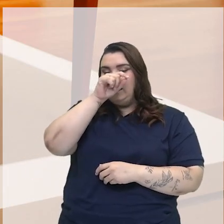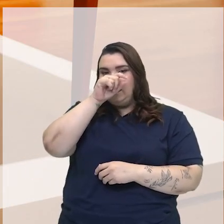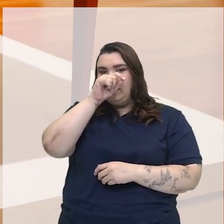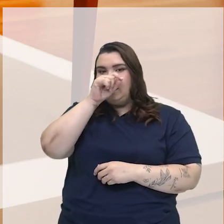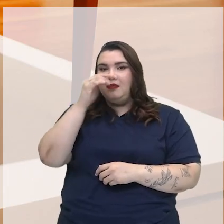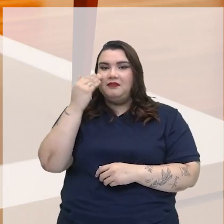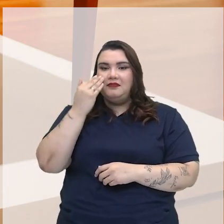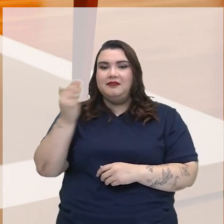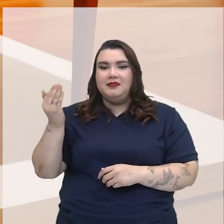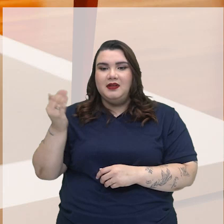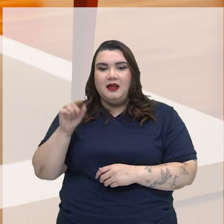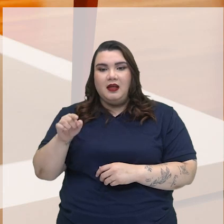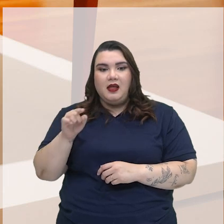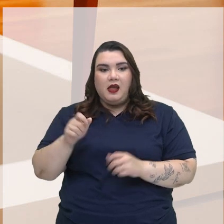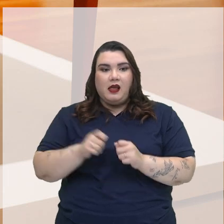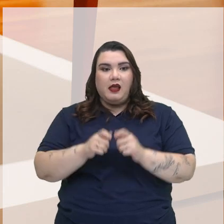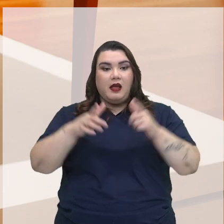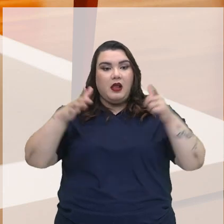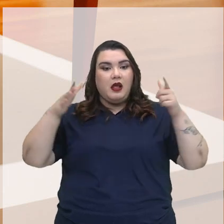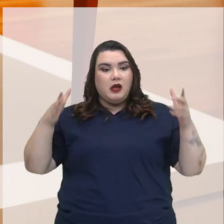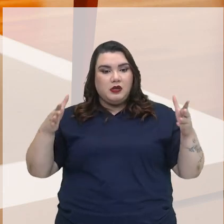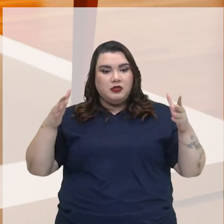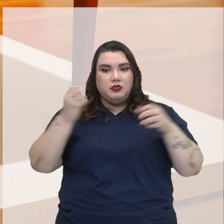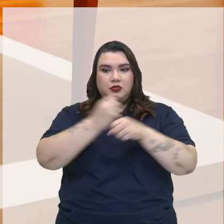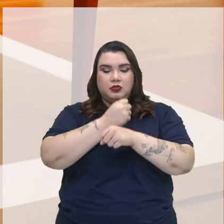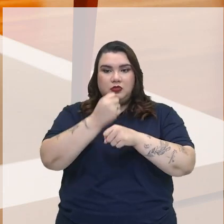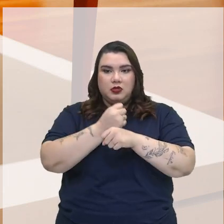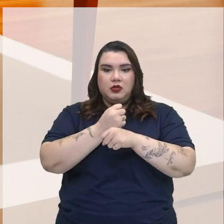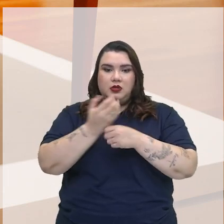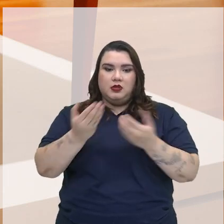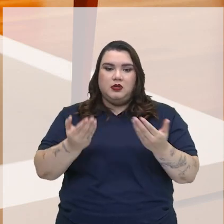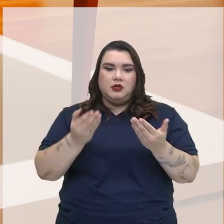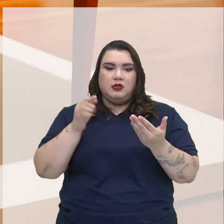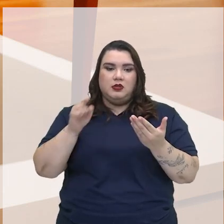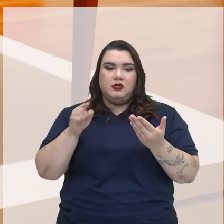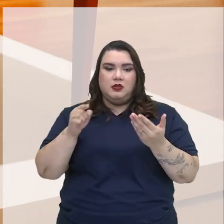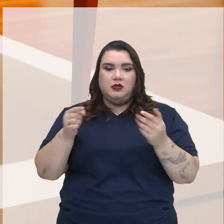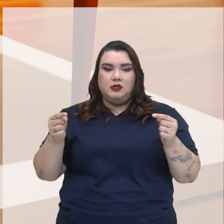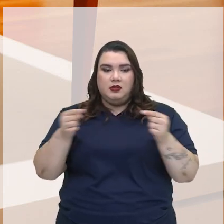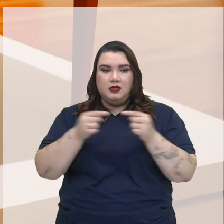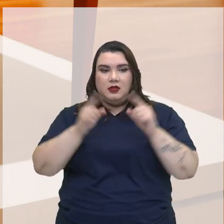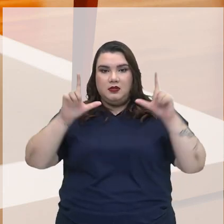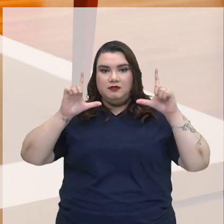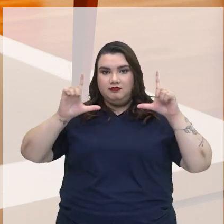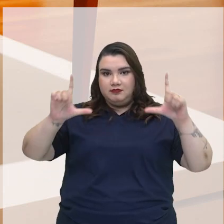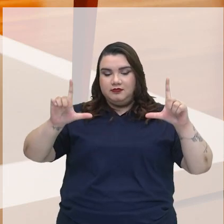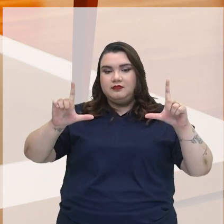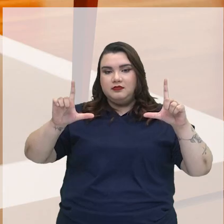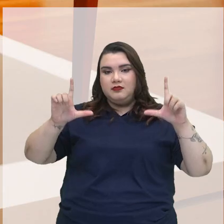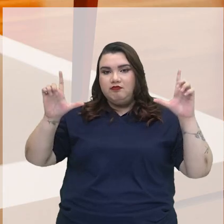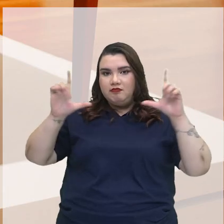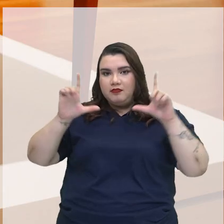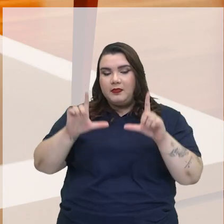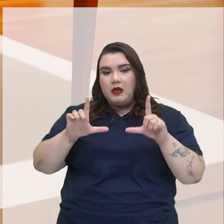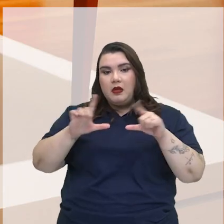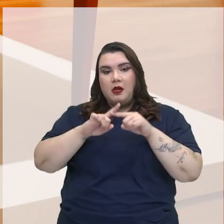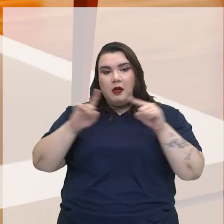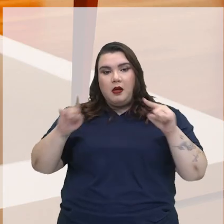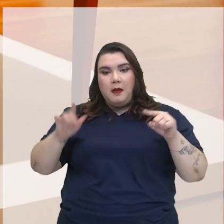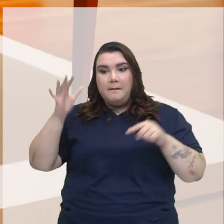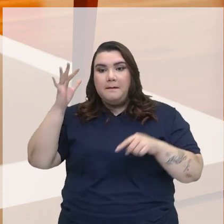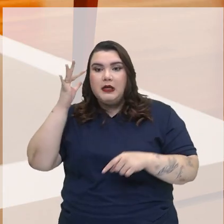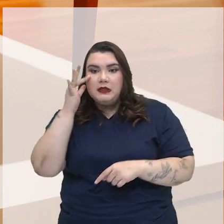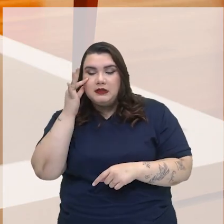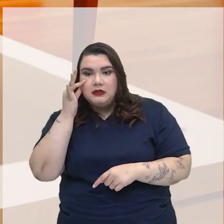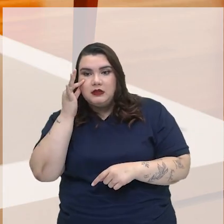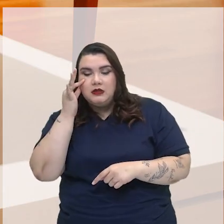obra grande, gente. A gente está vendo uma imagem, né, claro que para até caber na nossa tela, ela é de um tamanho reduzido, mas ela é